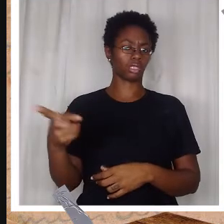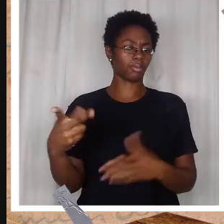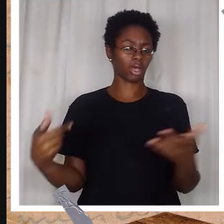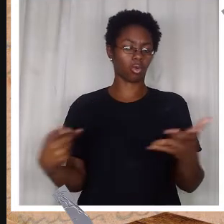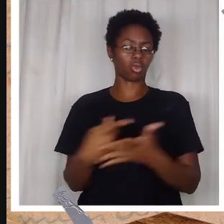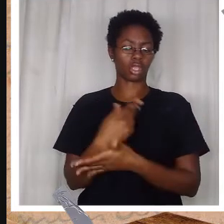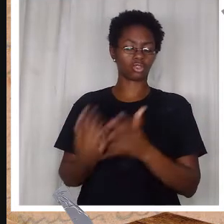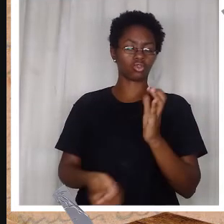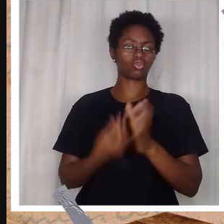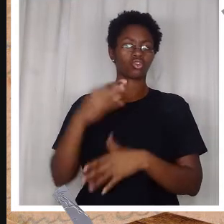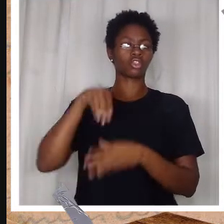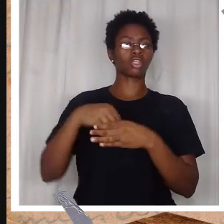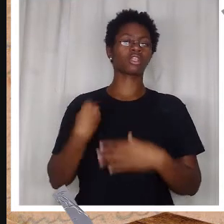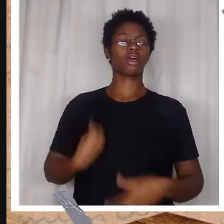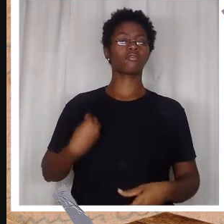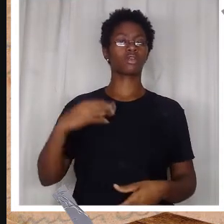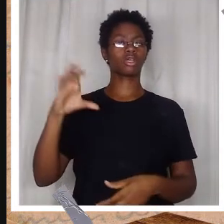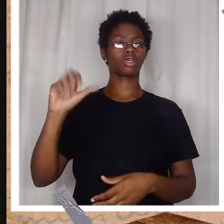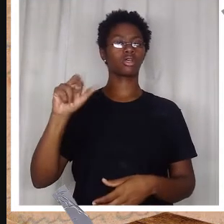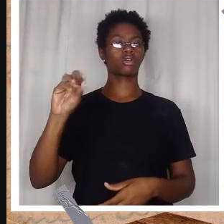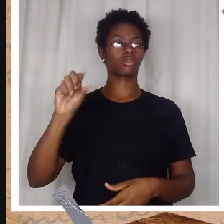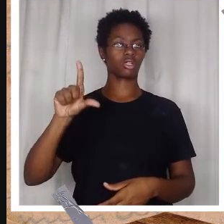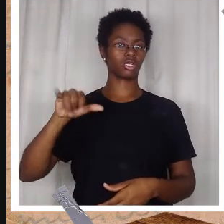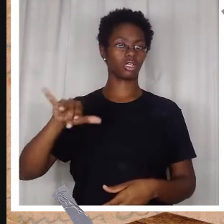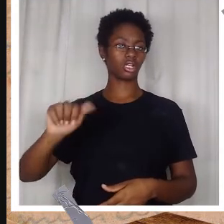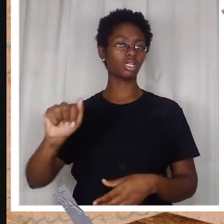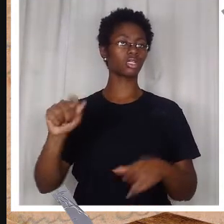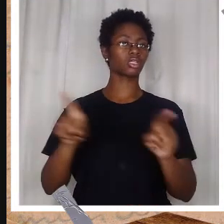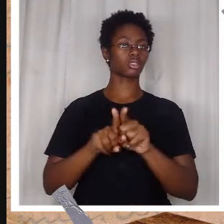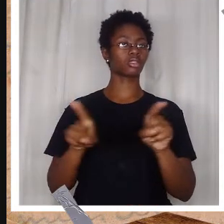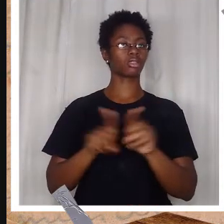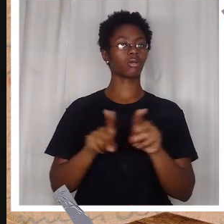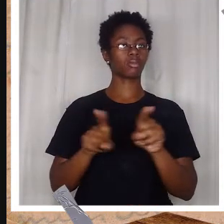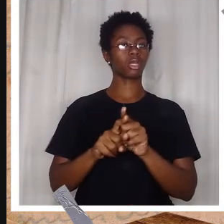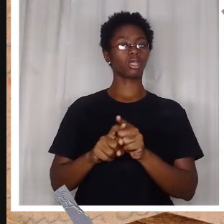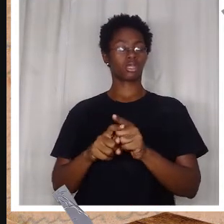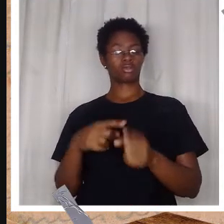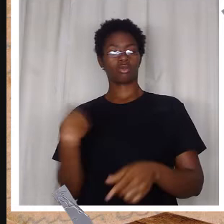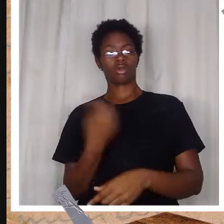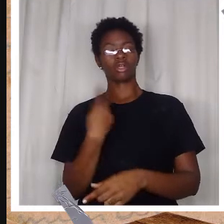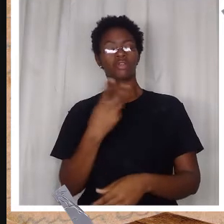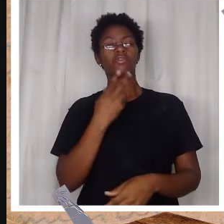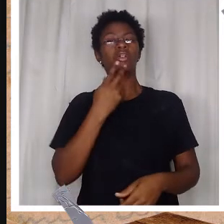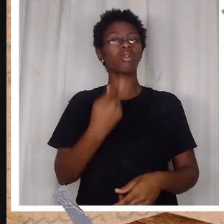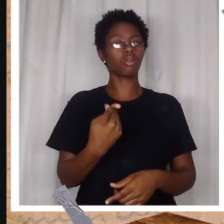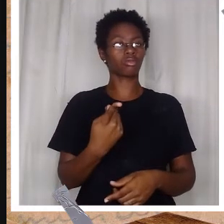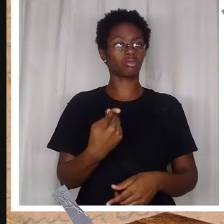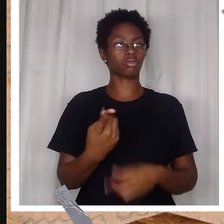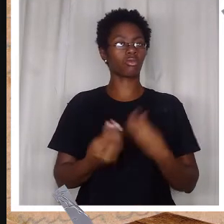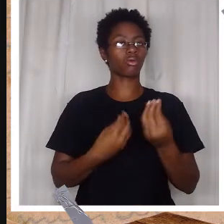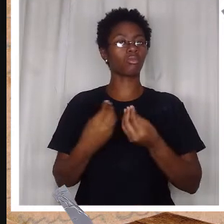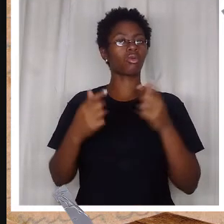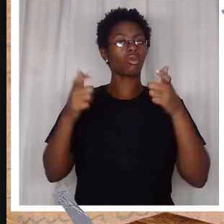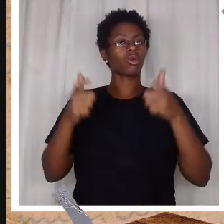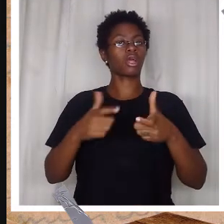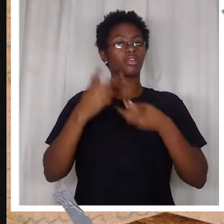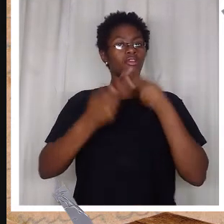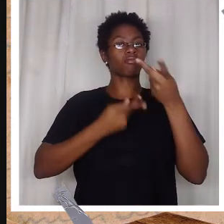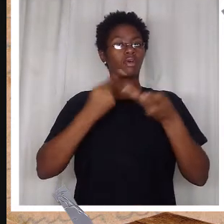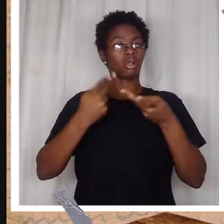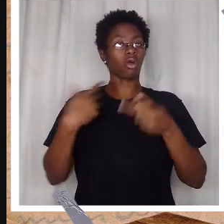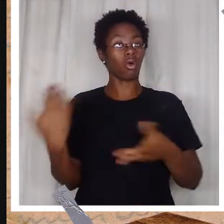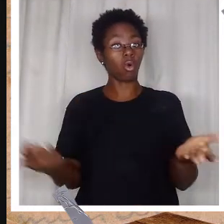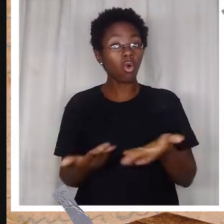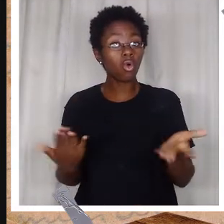Carolina, me vem também sobre o que a gente está imprimindo nesse lugar de fala, né? Porque como a gente hoje está utilizando a ficção para falar